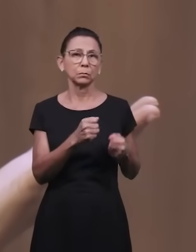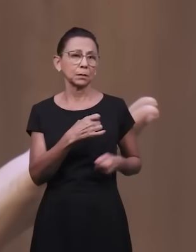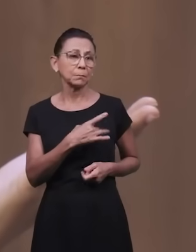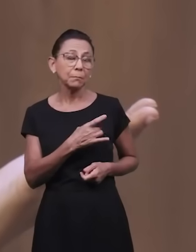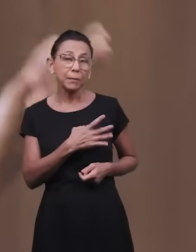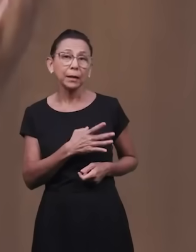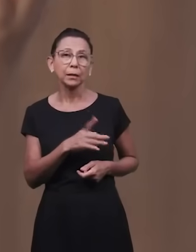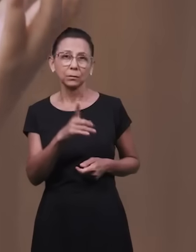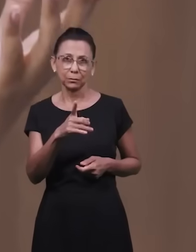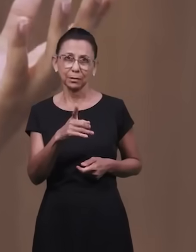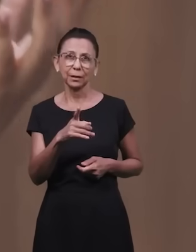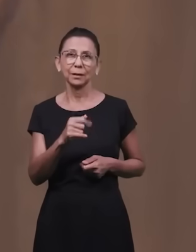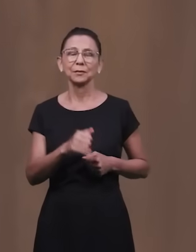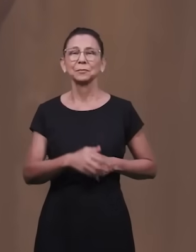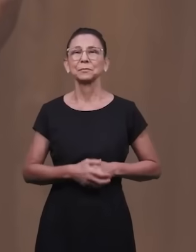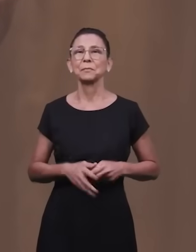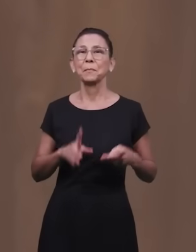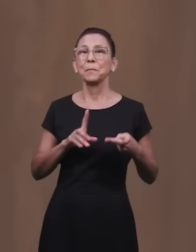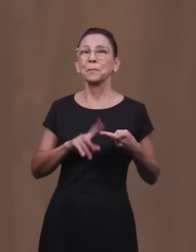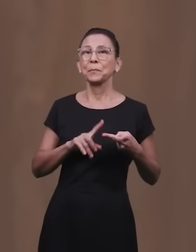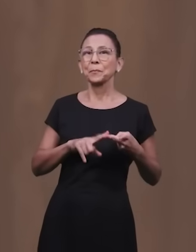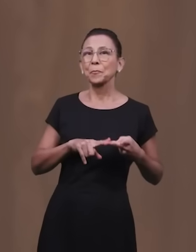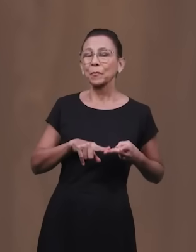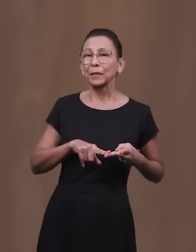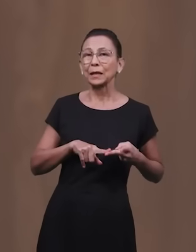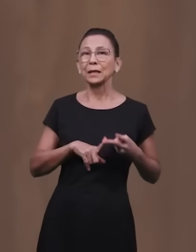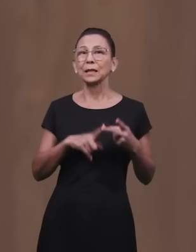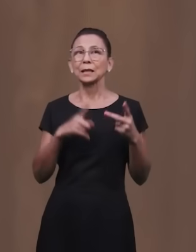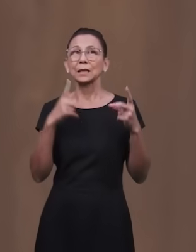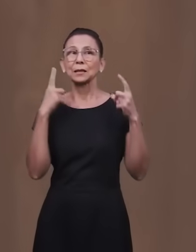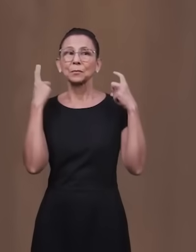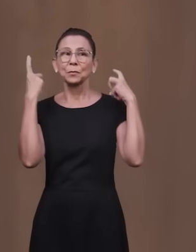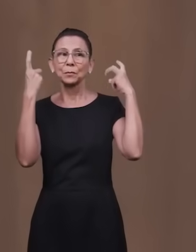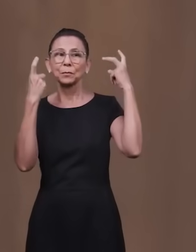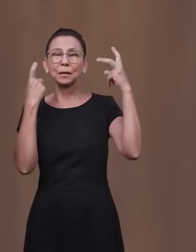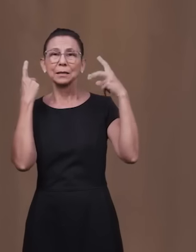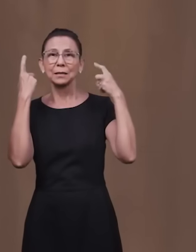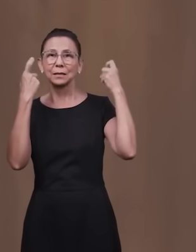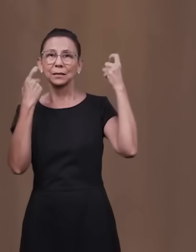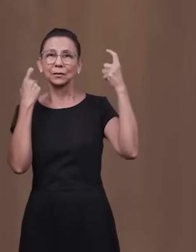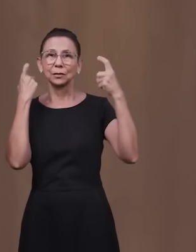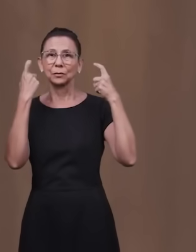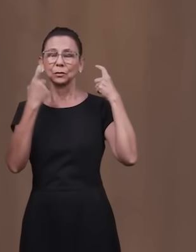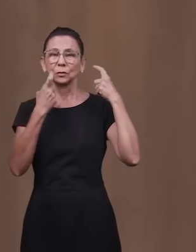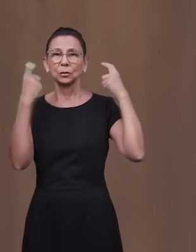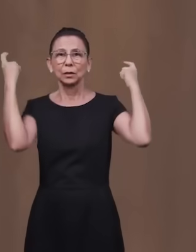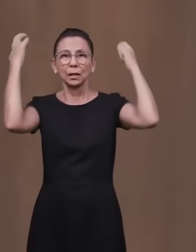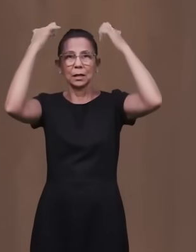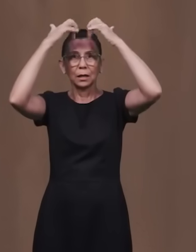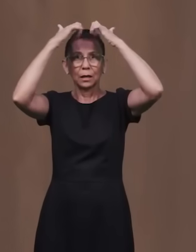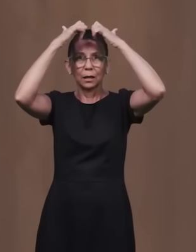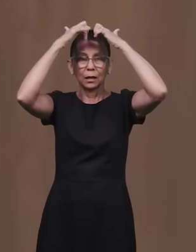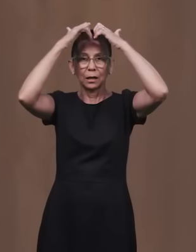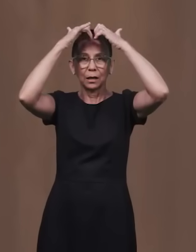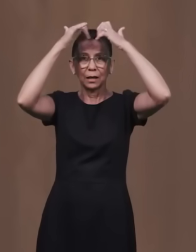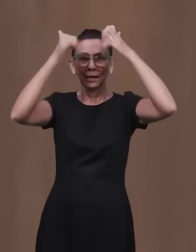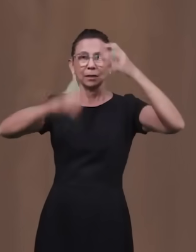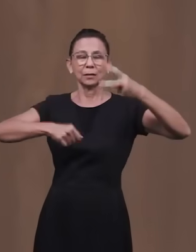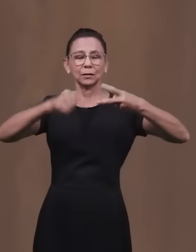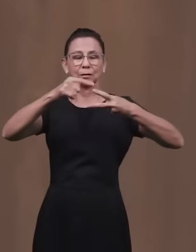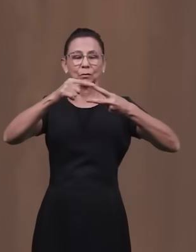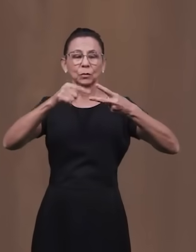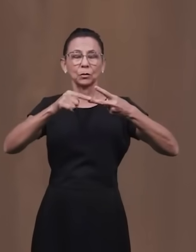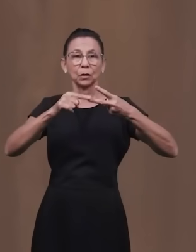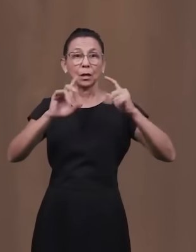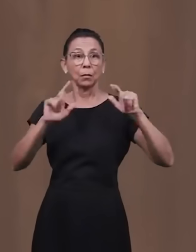no seu corpo? Então, tem a ver com medo e preocupação. Essas duas regiões do cérebro são ativadas